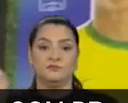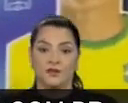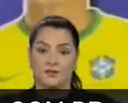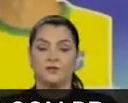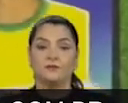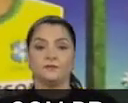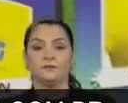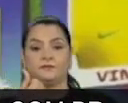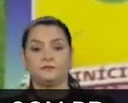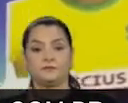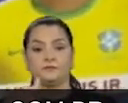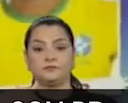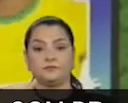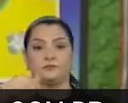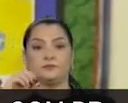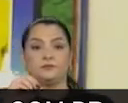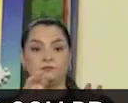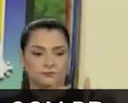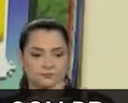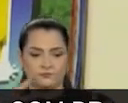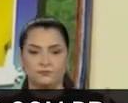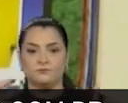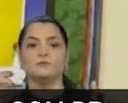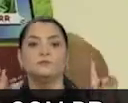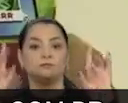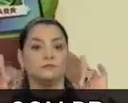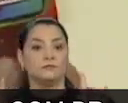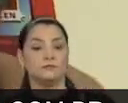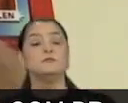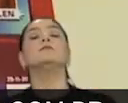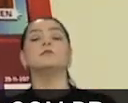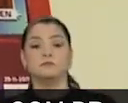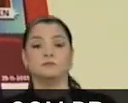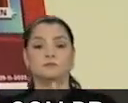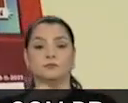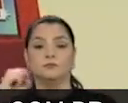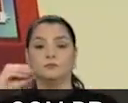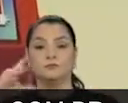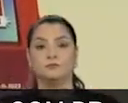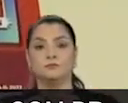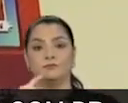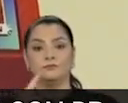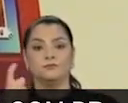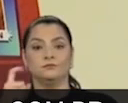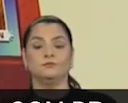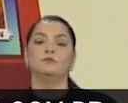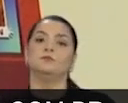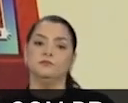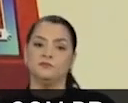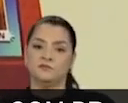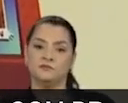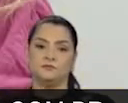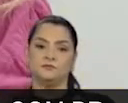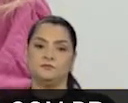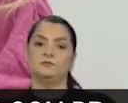tem 670 cromos, sendo 50 especiais e mais 80 extras. Como nossos álbuns, eles